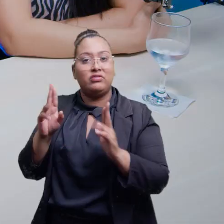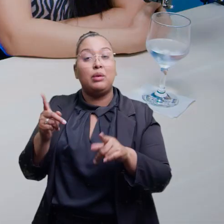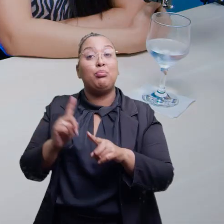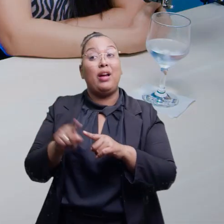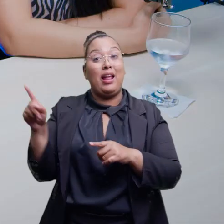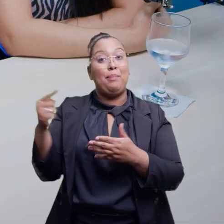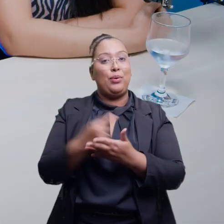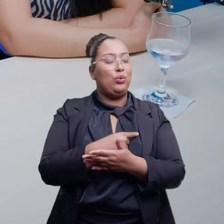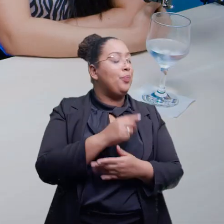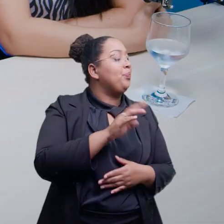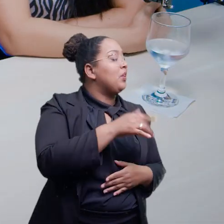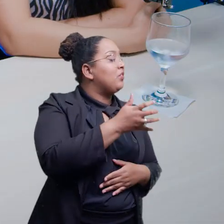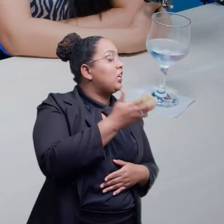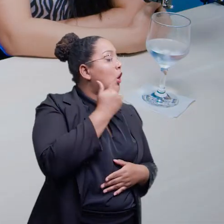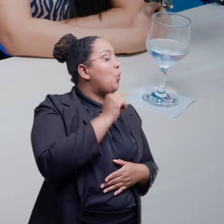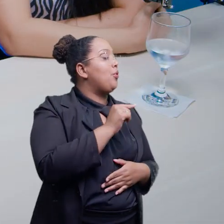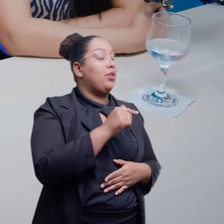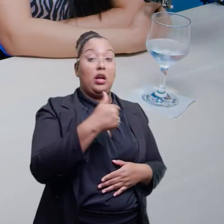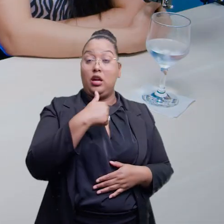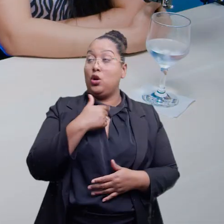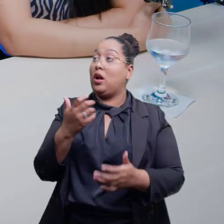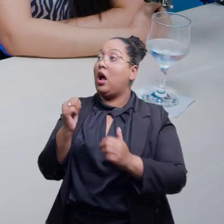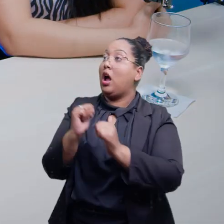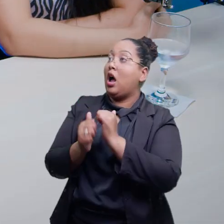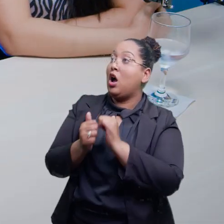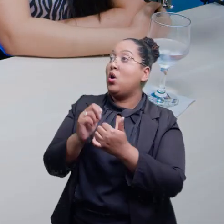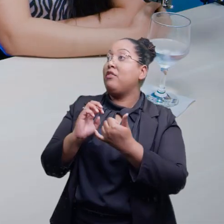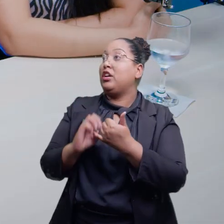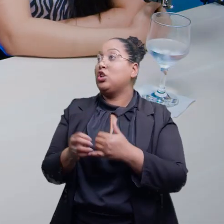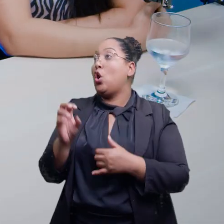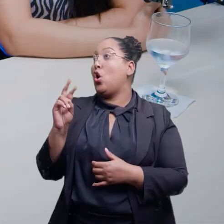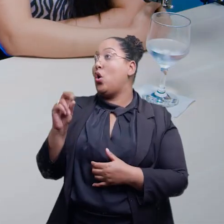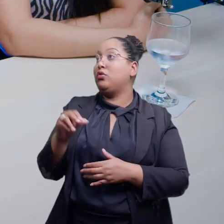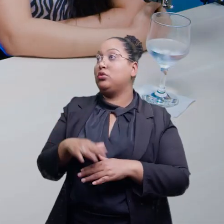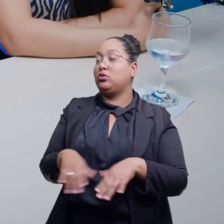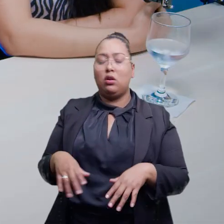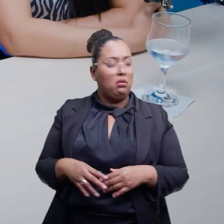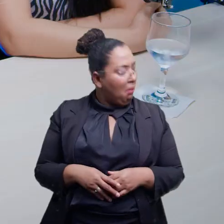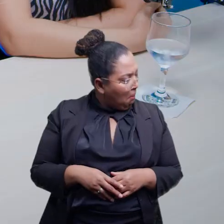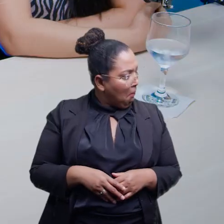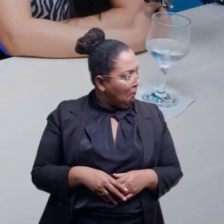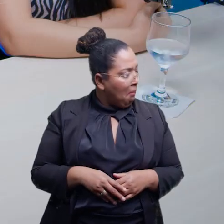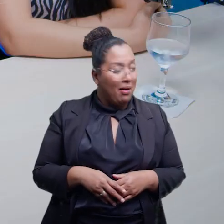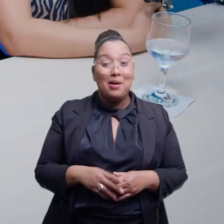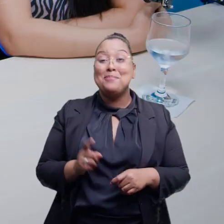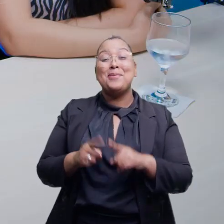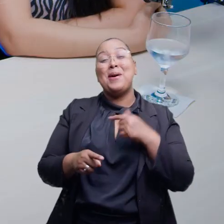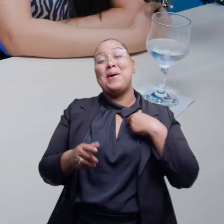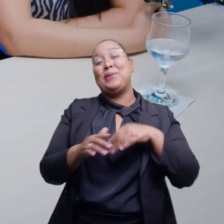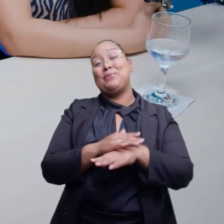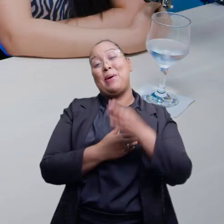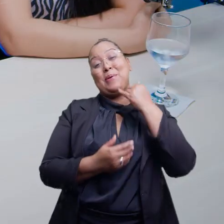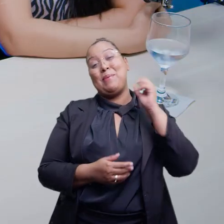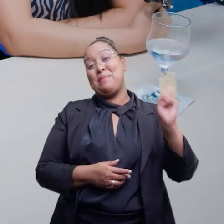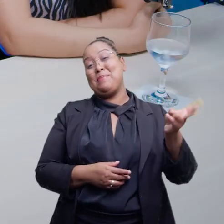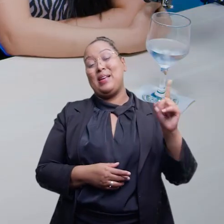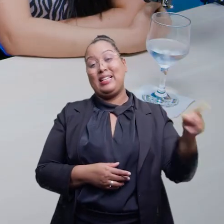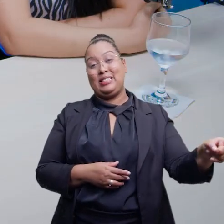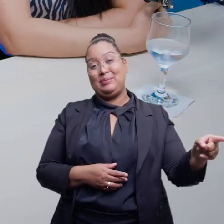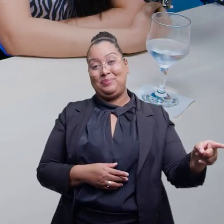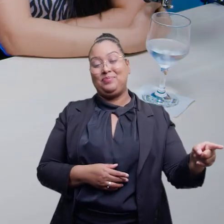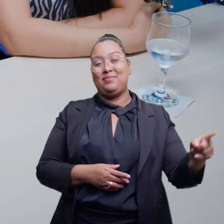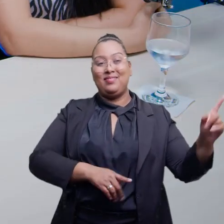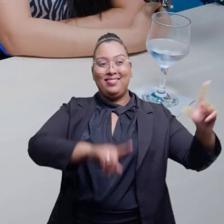eu fiquei lá, ela me perguntou: o que você quer comer? Eu quero arroz, feijão e ovo. Porque era o que a gente era acostumada. E